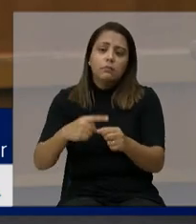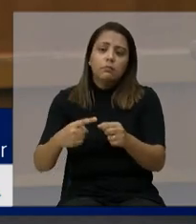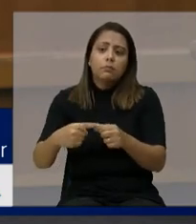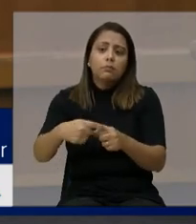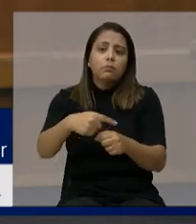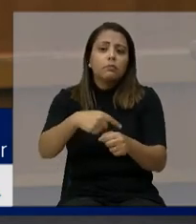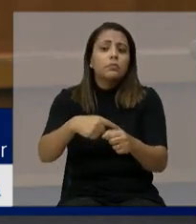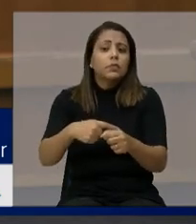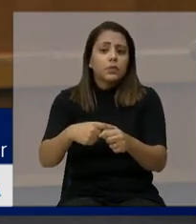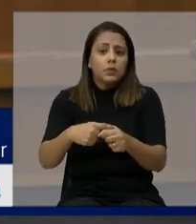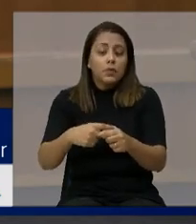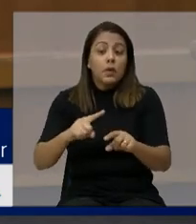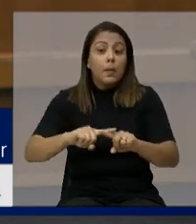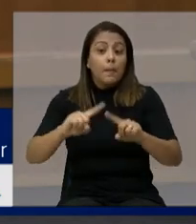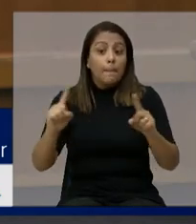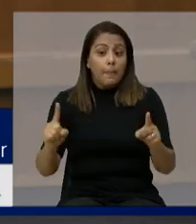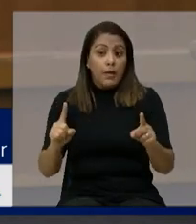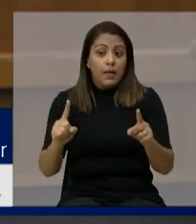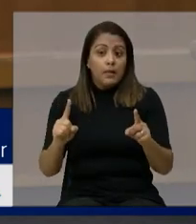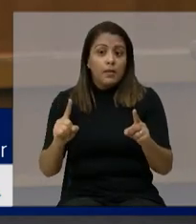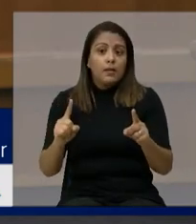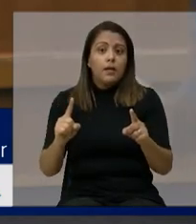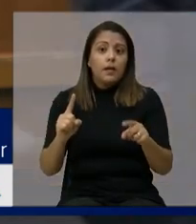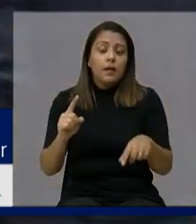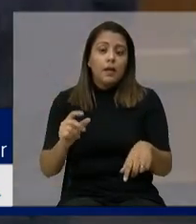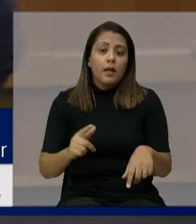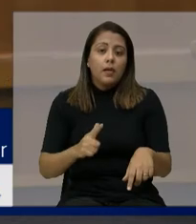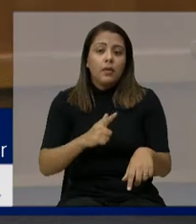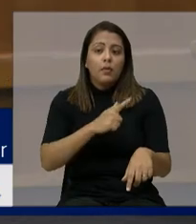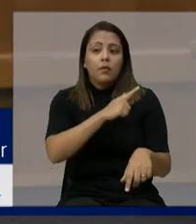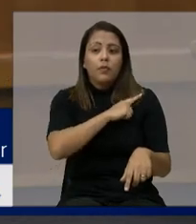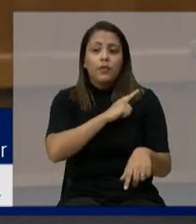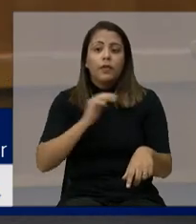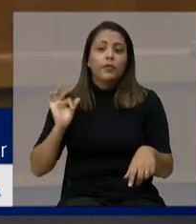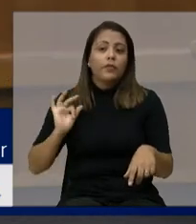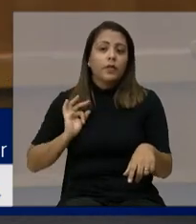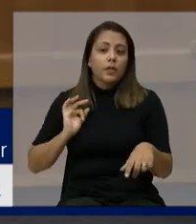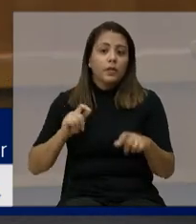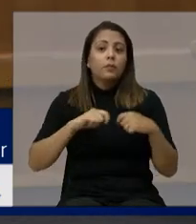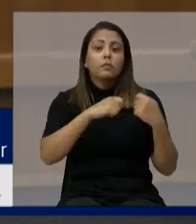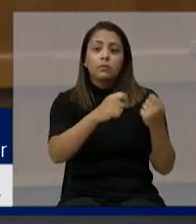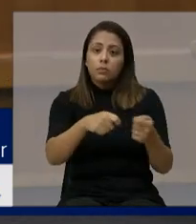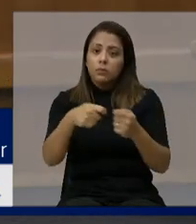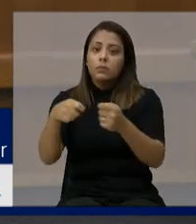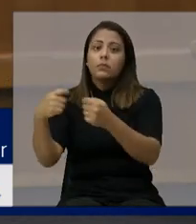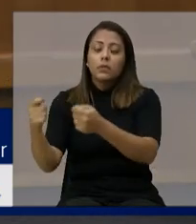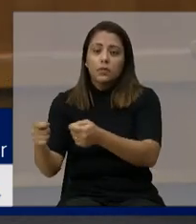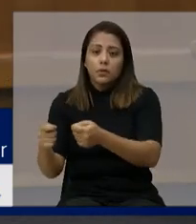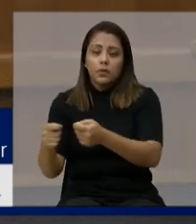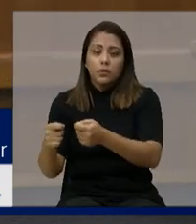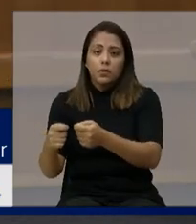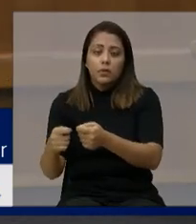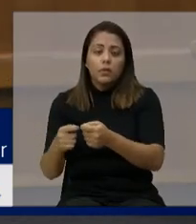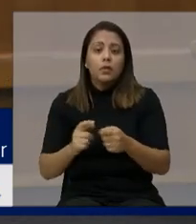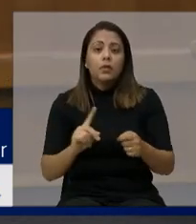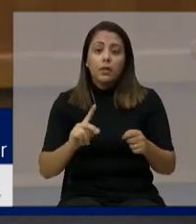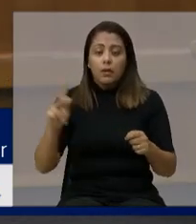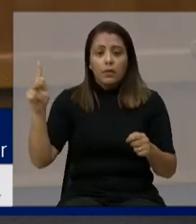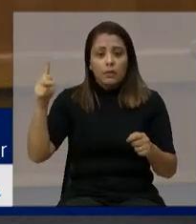federal, Herceptin. Tá bom? Quero agradecer ao doutor Danilo, que rapidamente me respondeu aqui. Eu